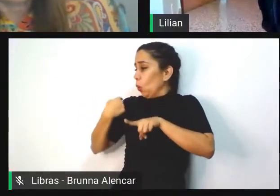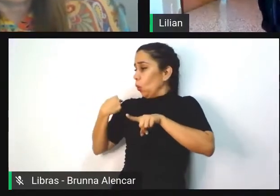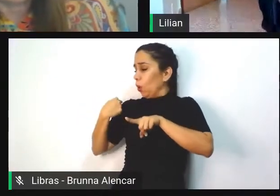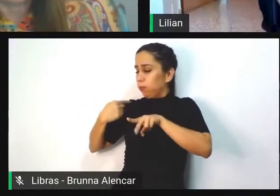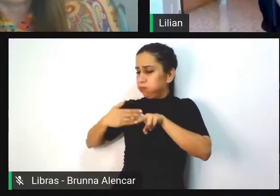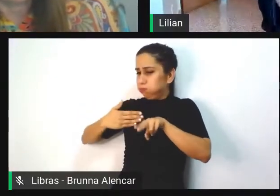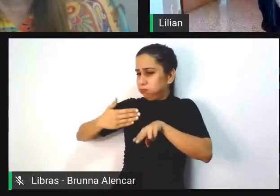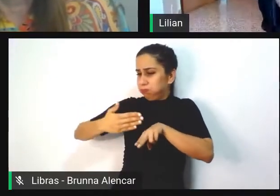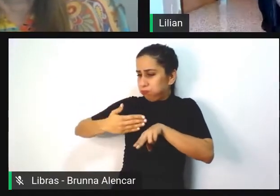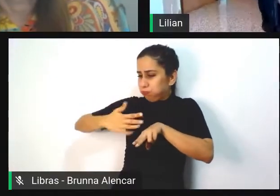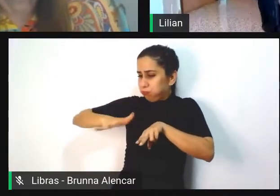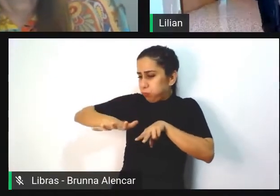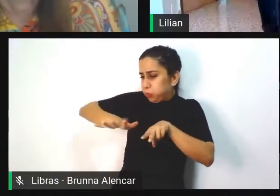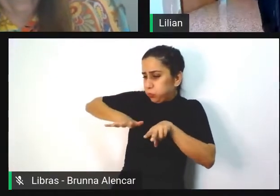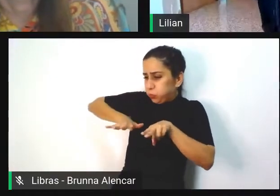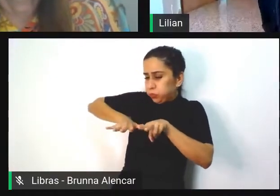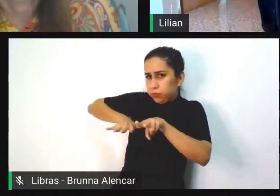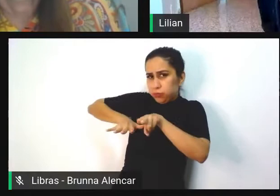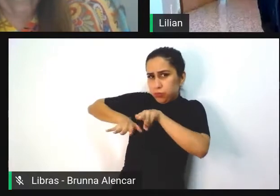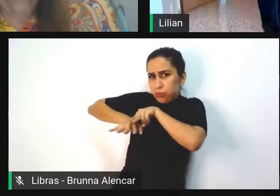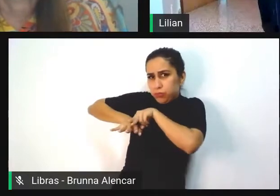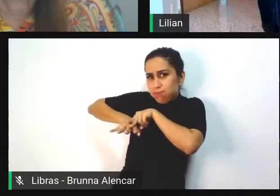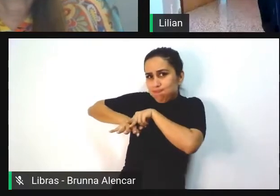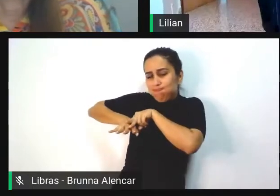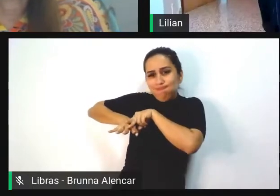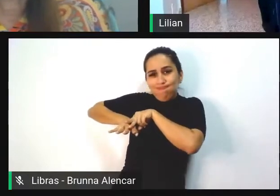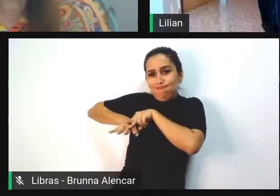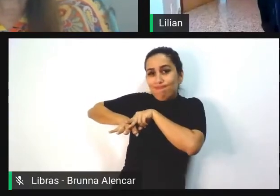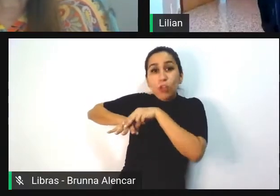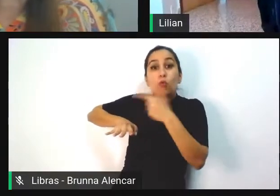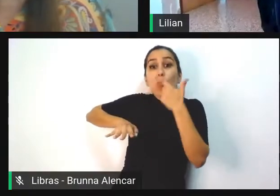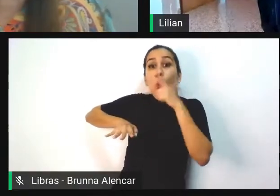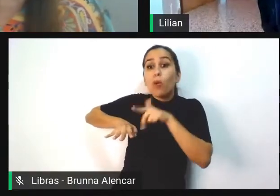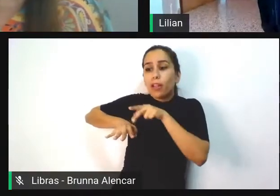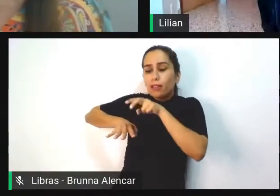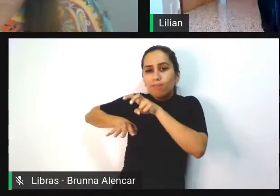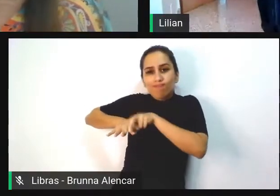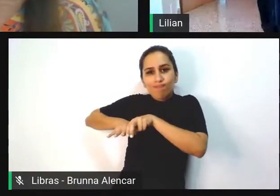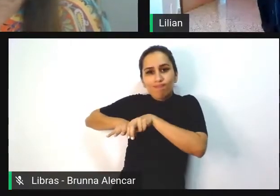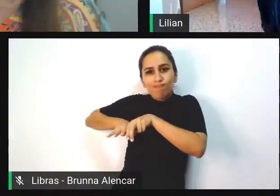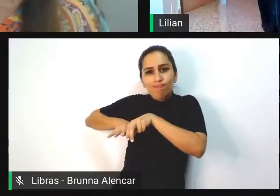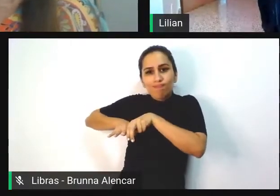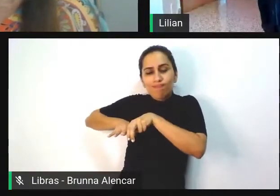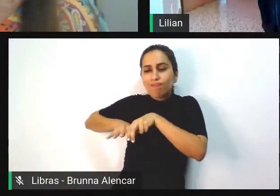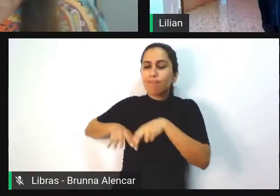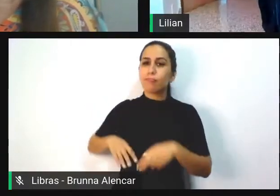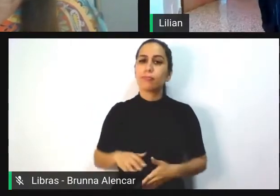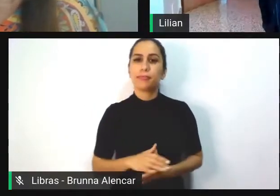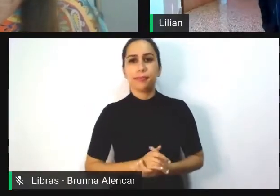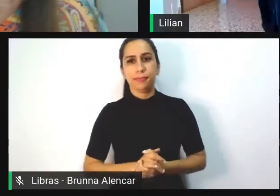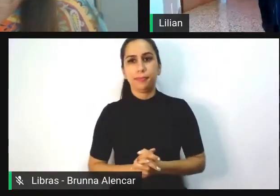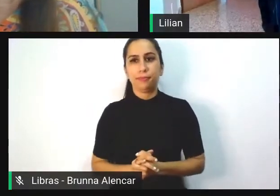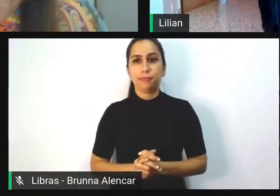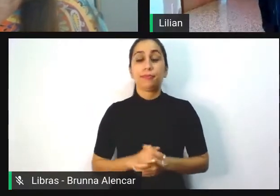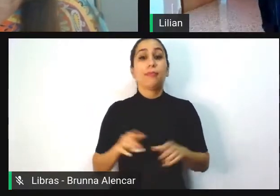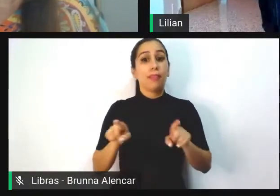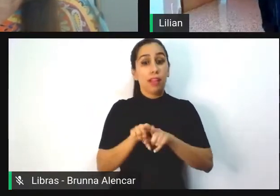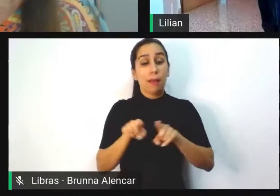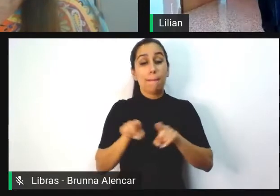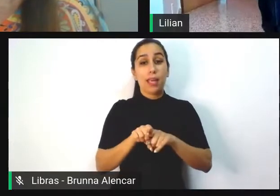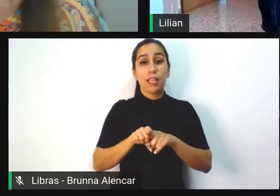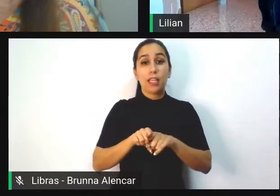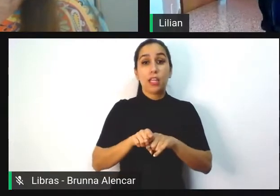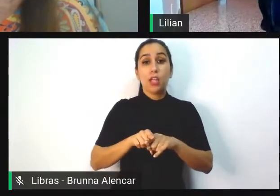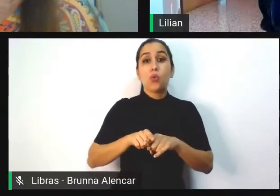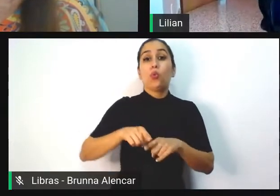borda frontal da cadeira, ela vai ficar encostando na fossa na região posterior do